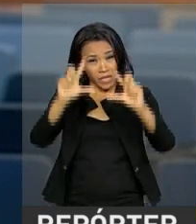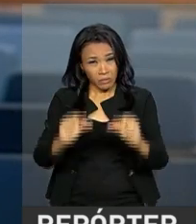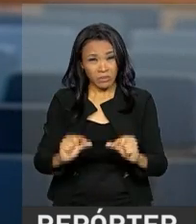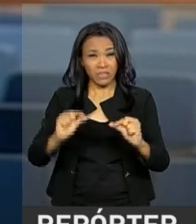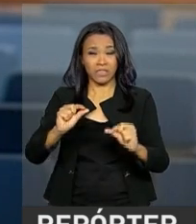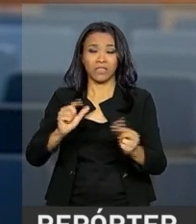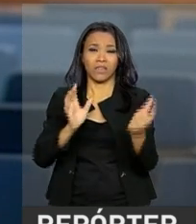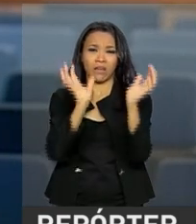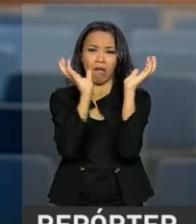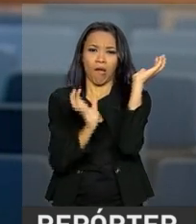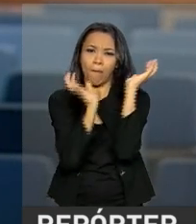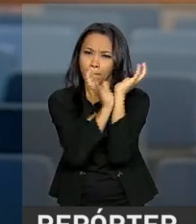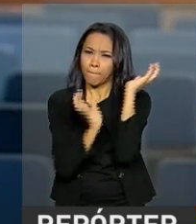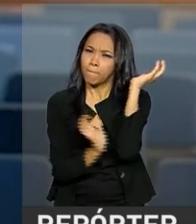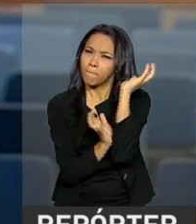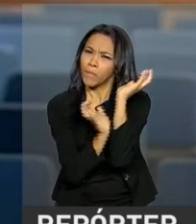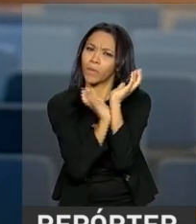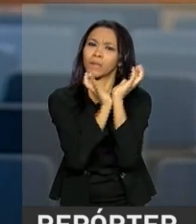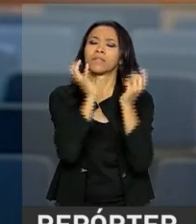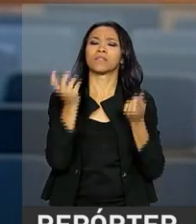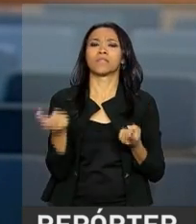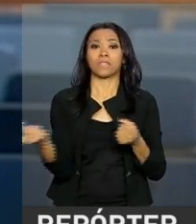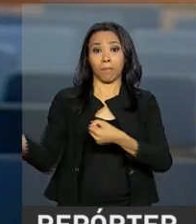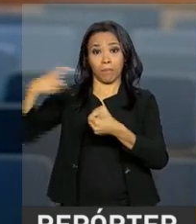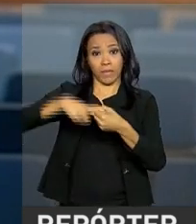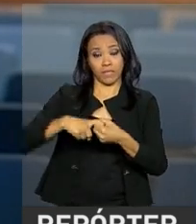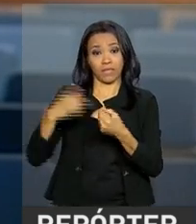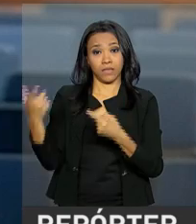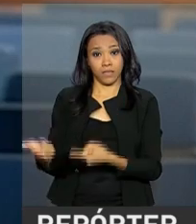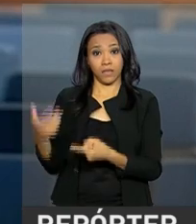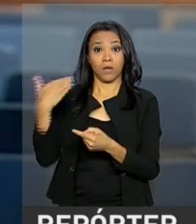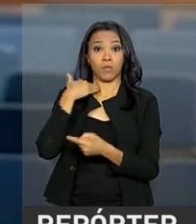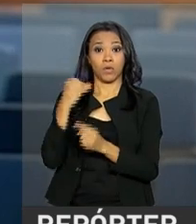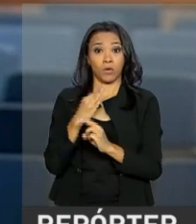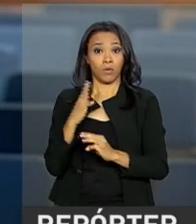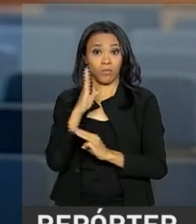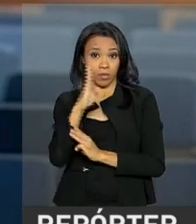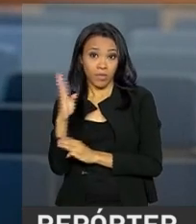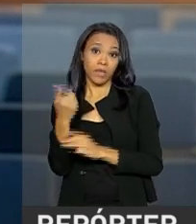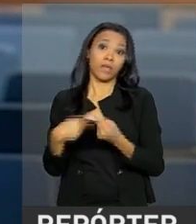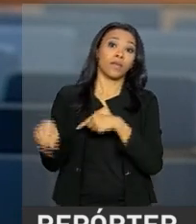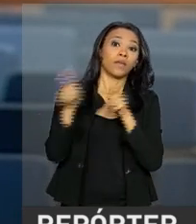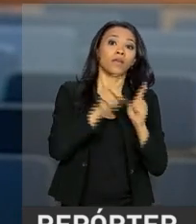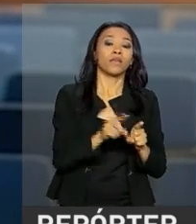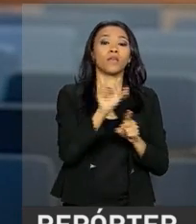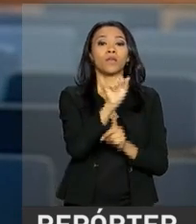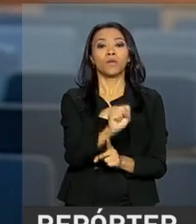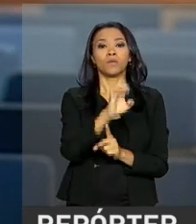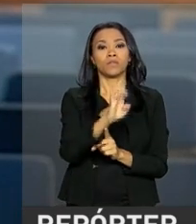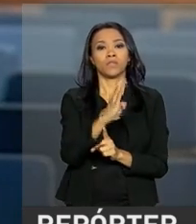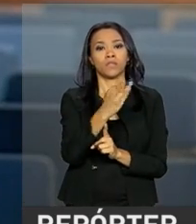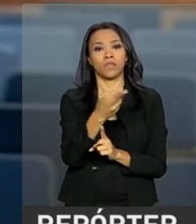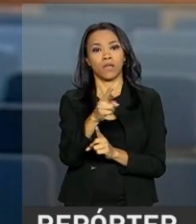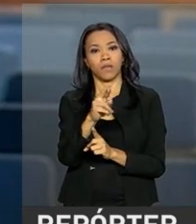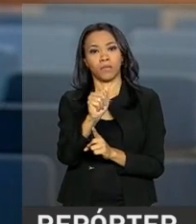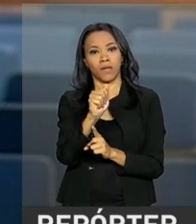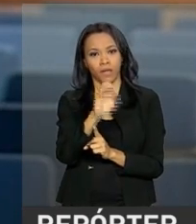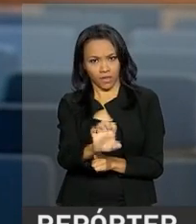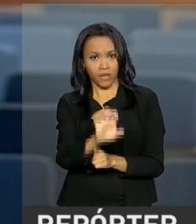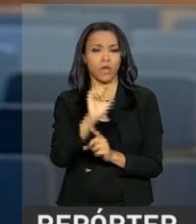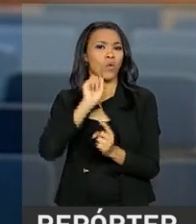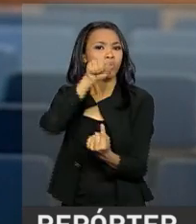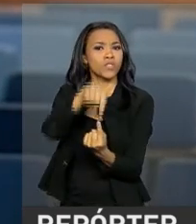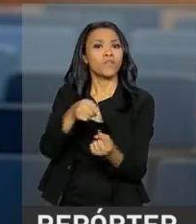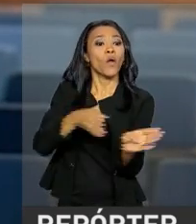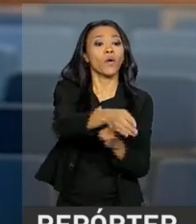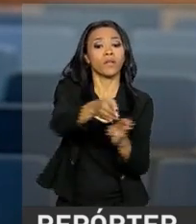essa parceria entre o governo sebrai e o banco do Brasil que vai ser lançada pelo presidente Michel Temer pretende orientar os donos de pequenos negócios